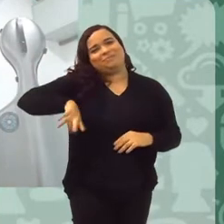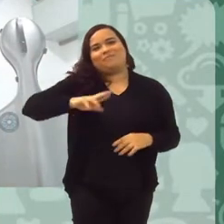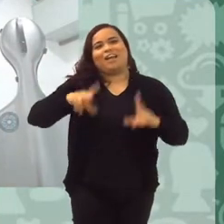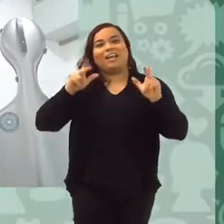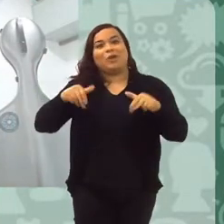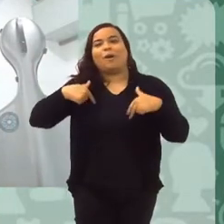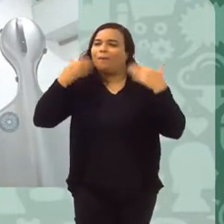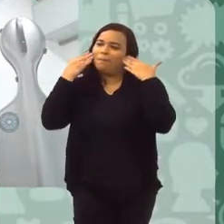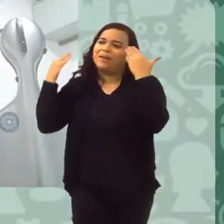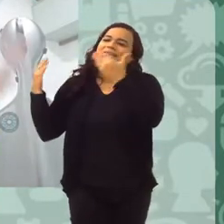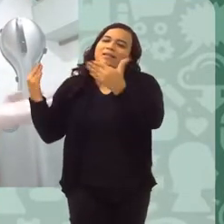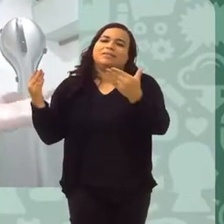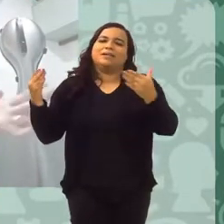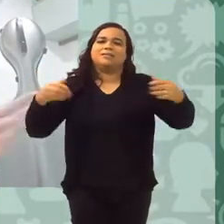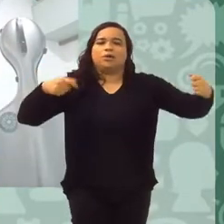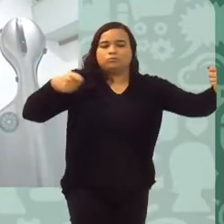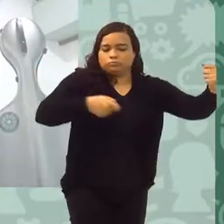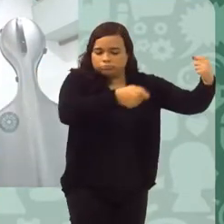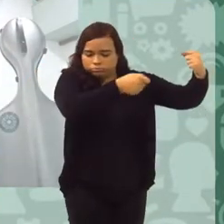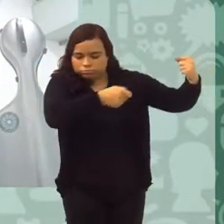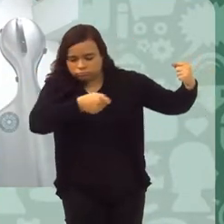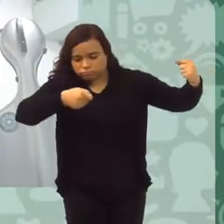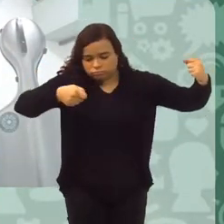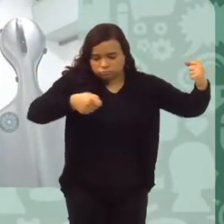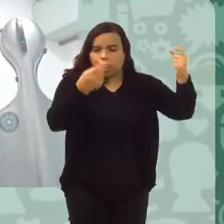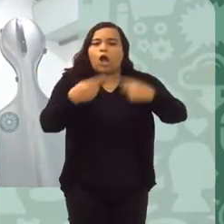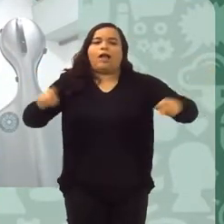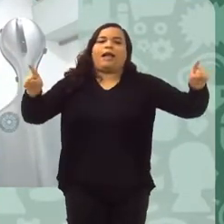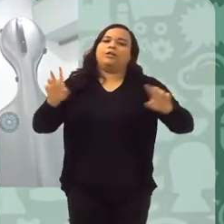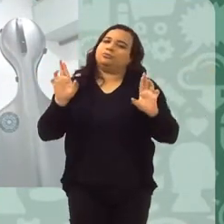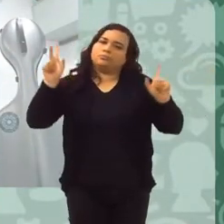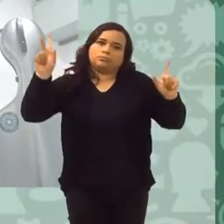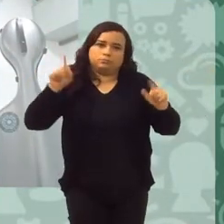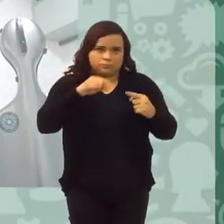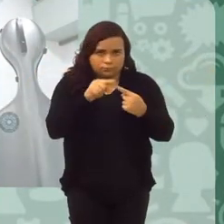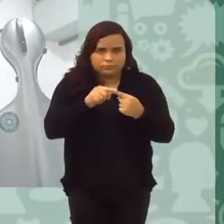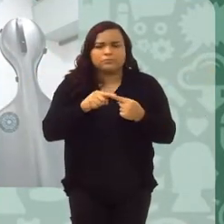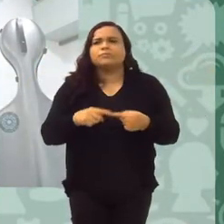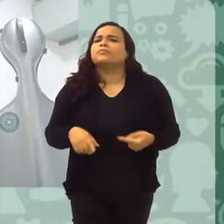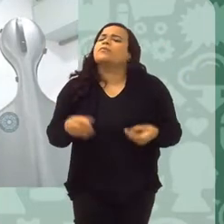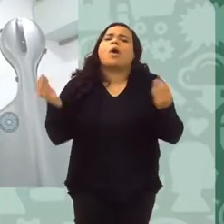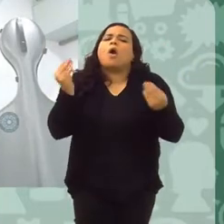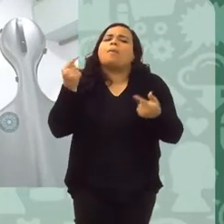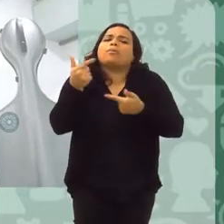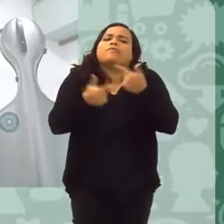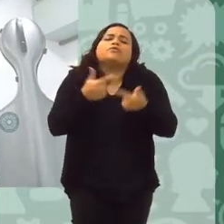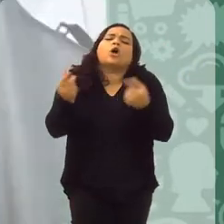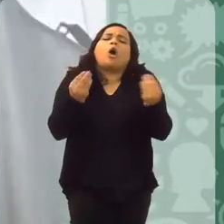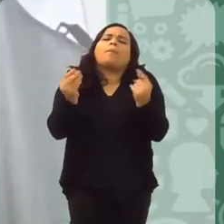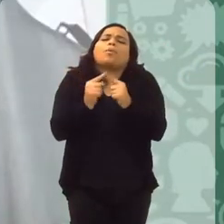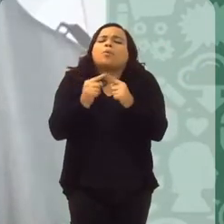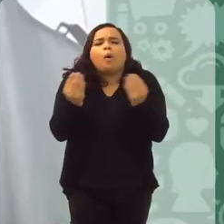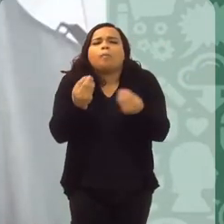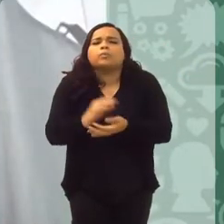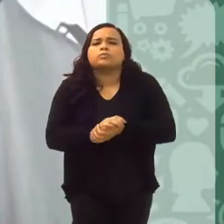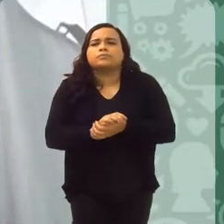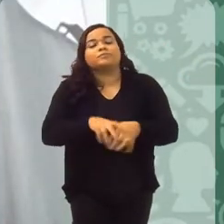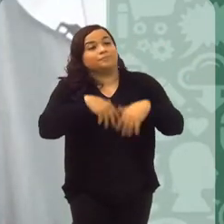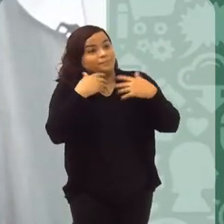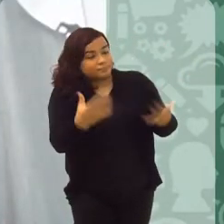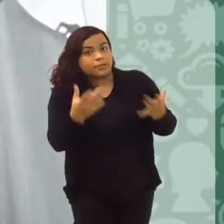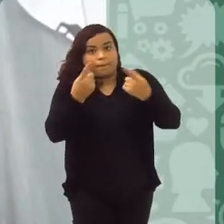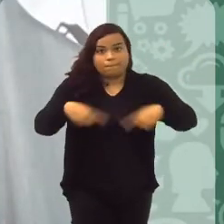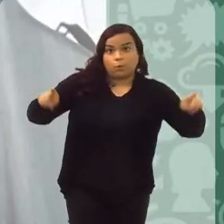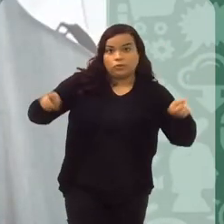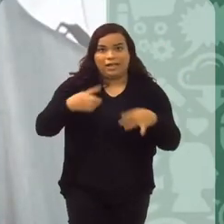eu estou numa apresentação numa orquestra, por exemplo, né? Como que funciona? Então, a